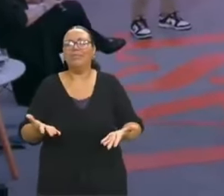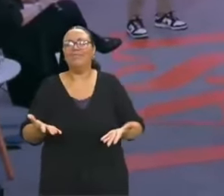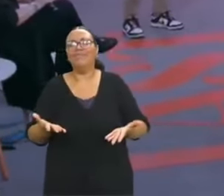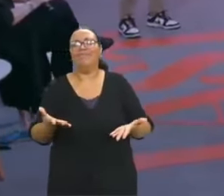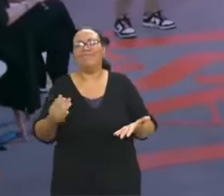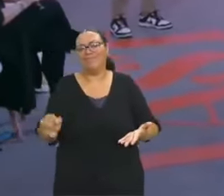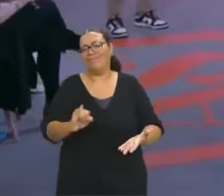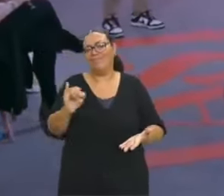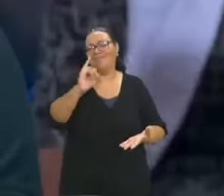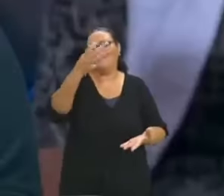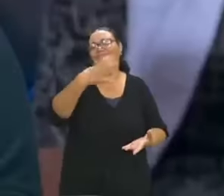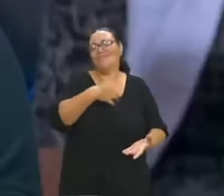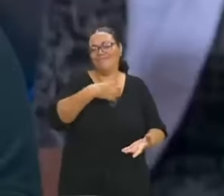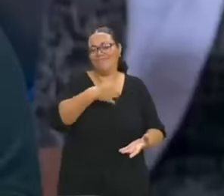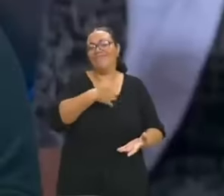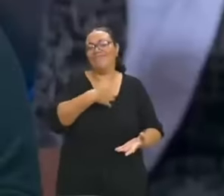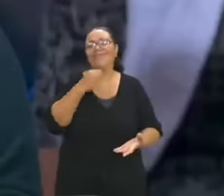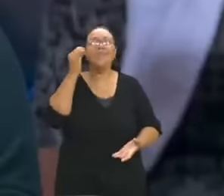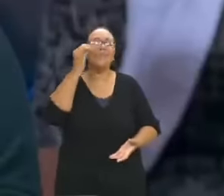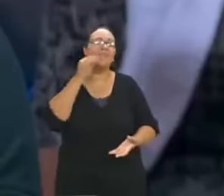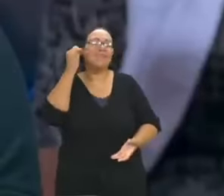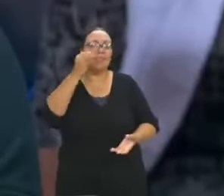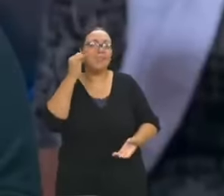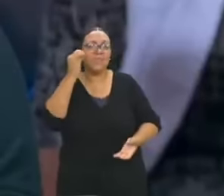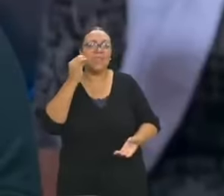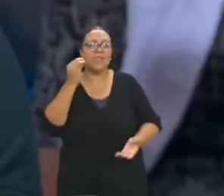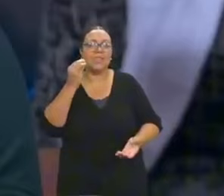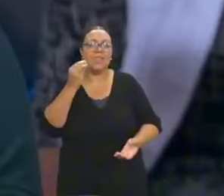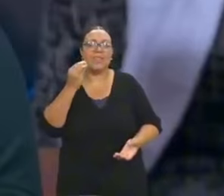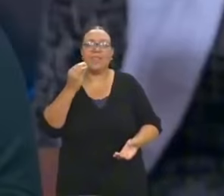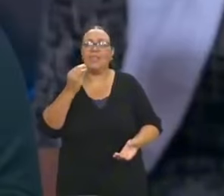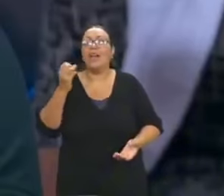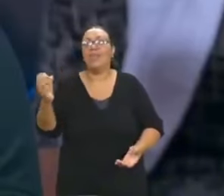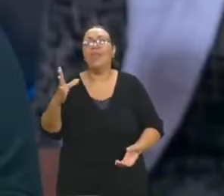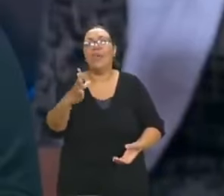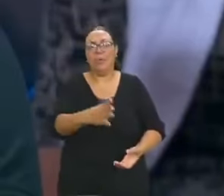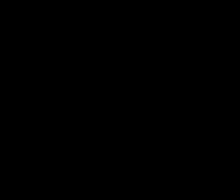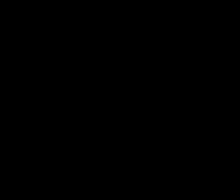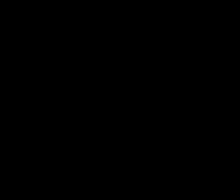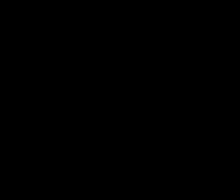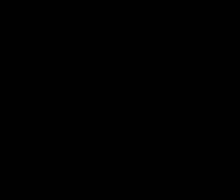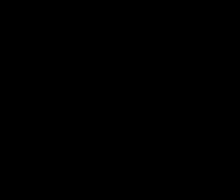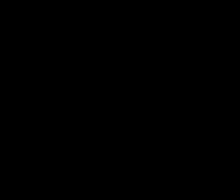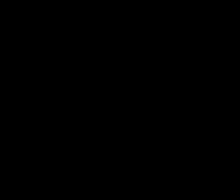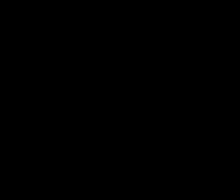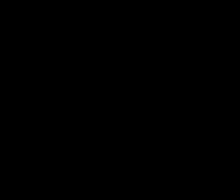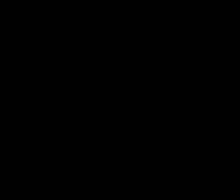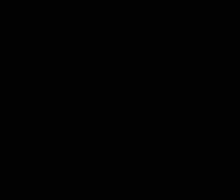privilégio, sabe? Eu sinto como um privilégio de poder participar da obra que ele já estava fazendo.